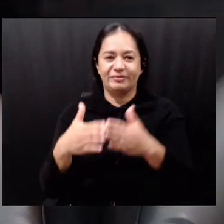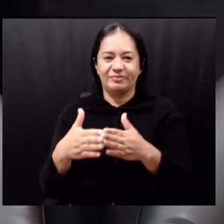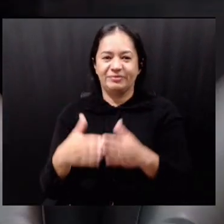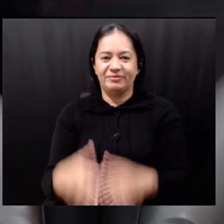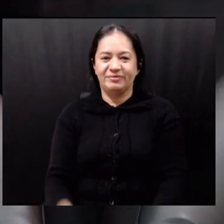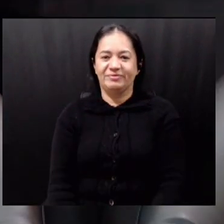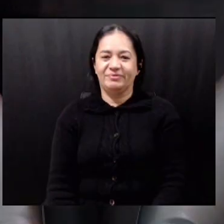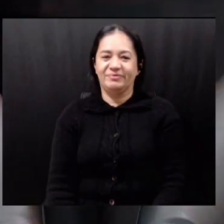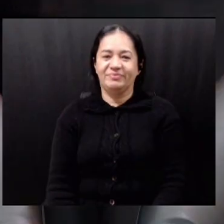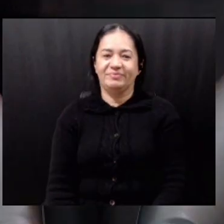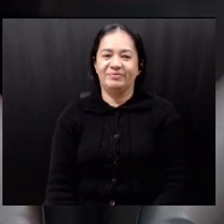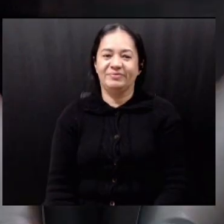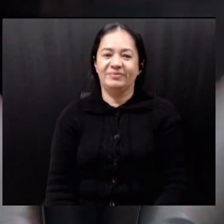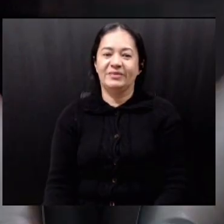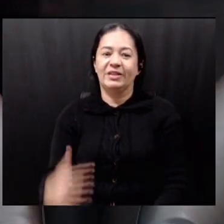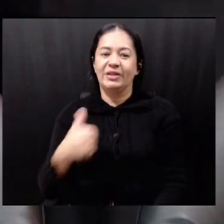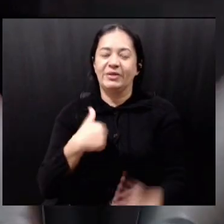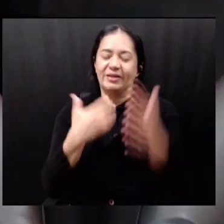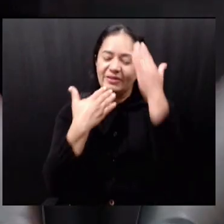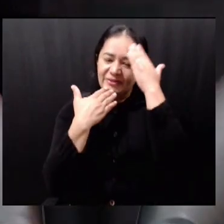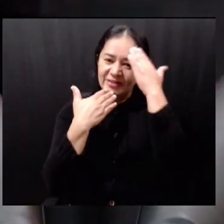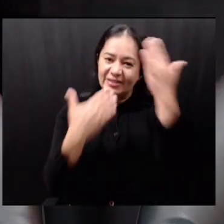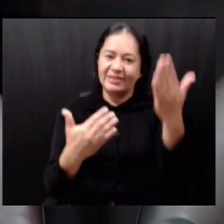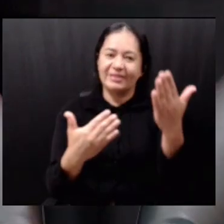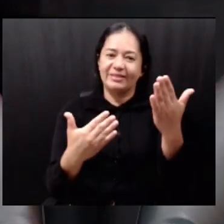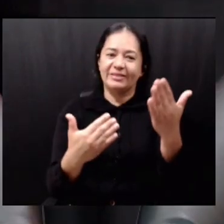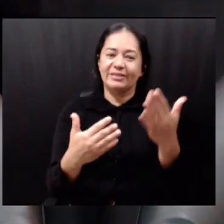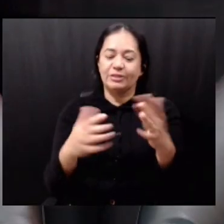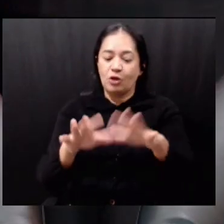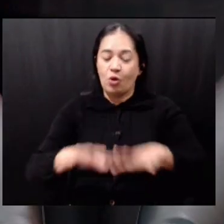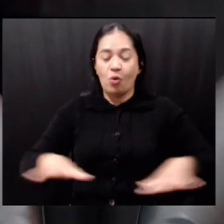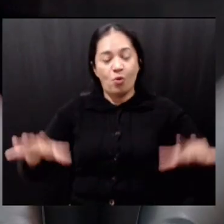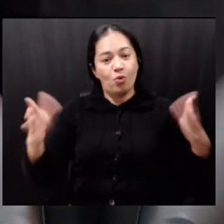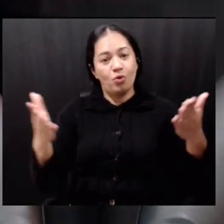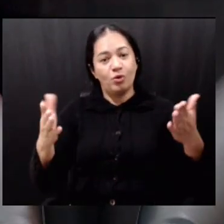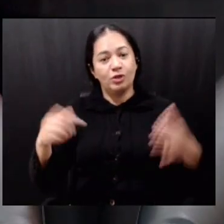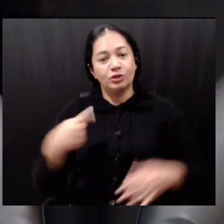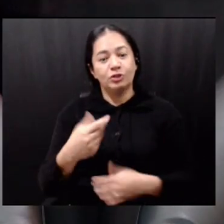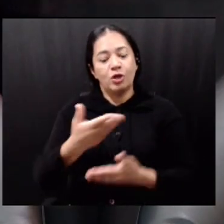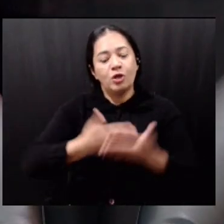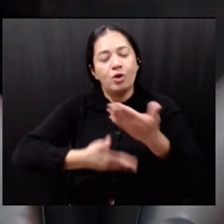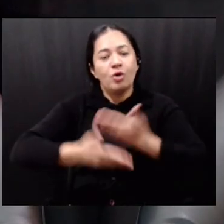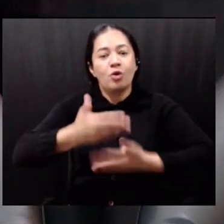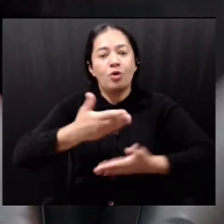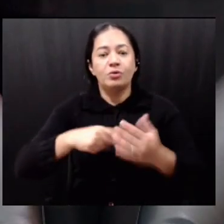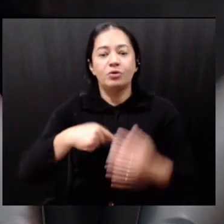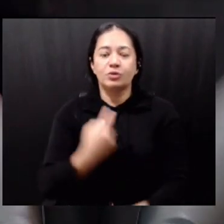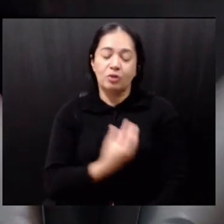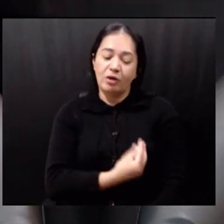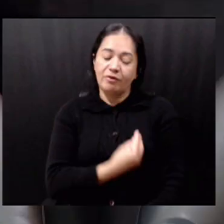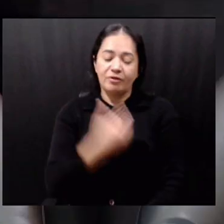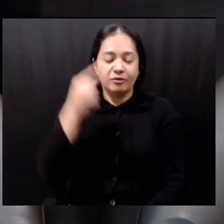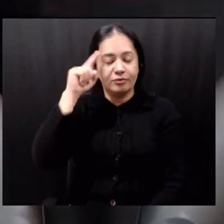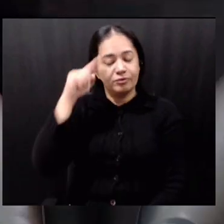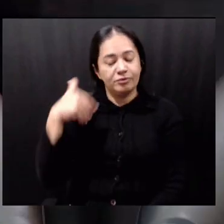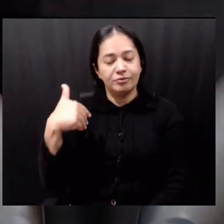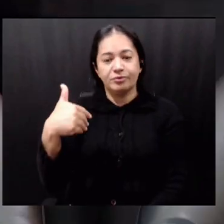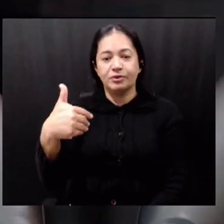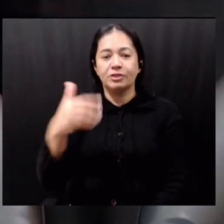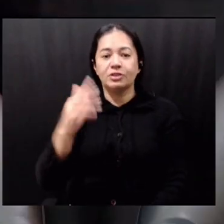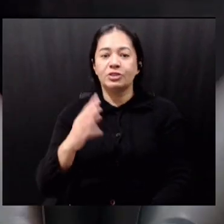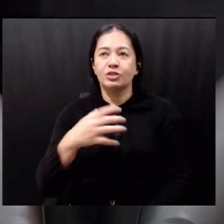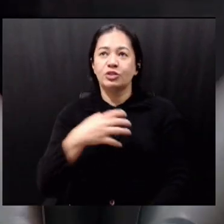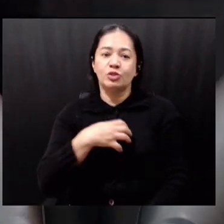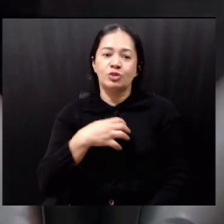pelas crianças. Eu que agradeço, né, o espaço para que a gente possa compartilhar o que a gente vive no dia a dia e, de alguma forma, conseguir